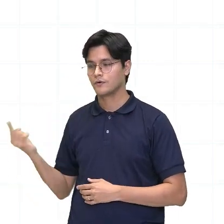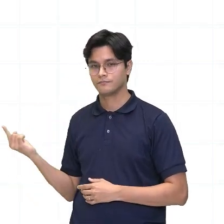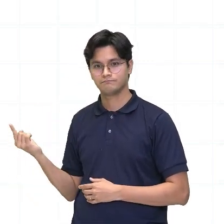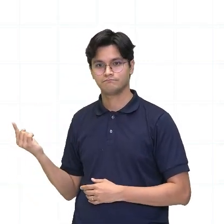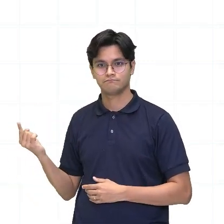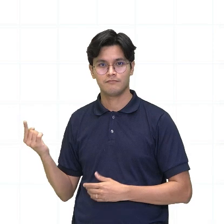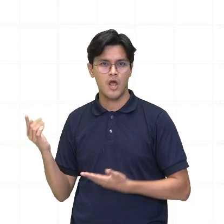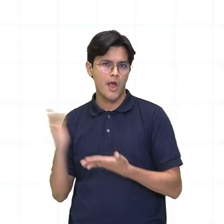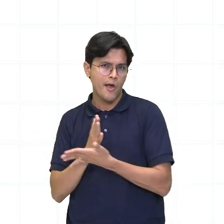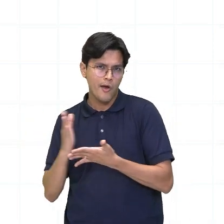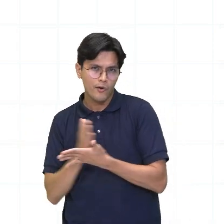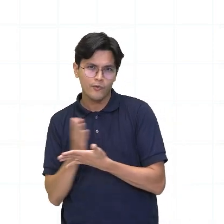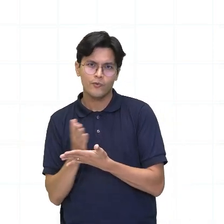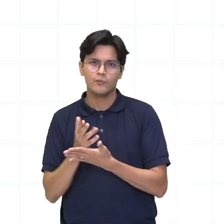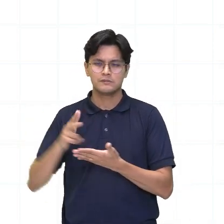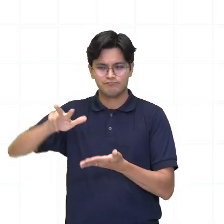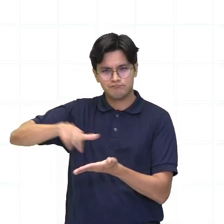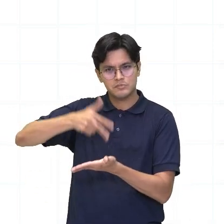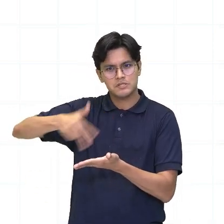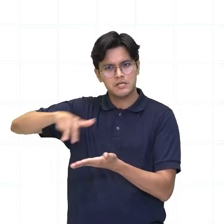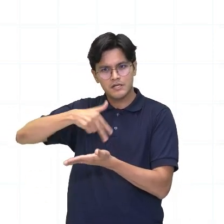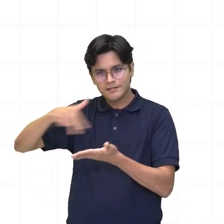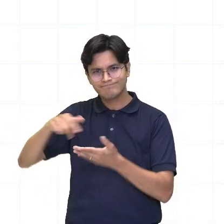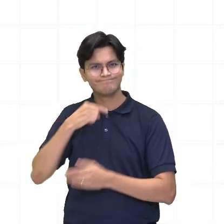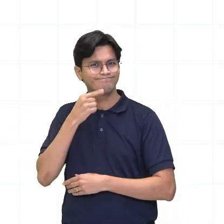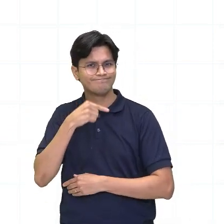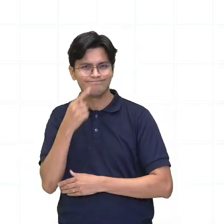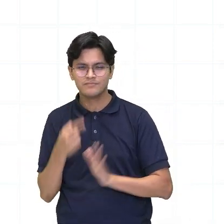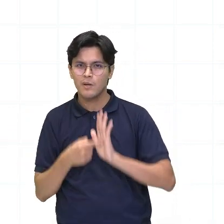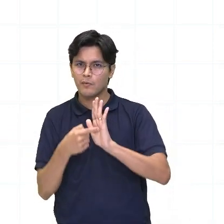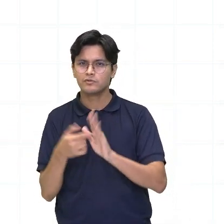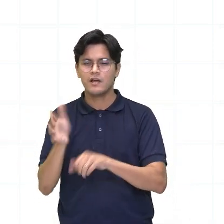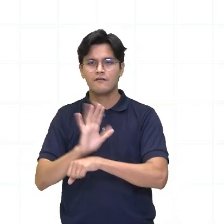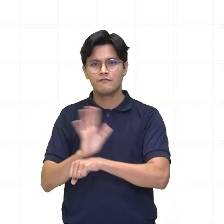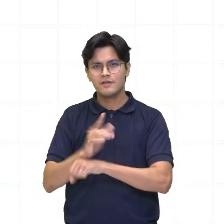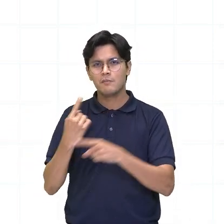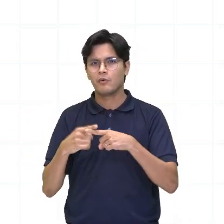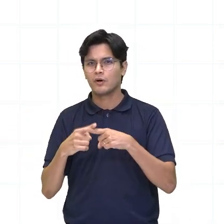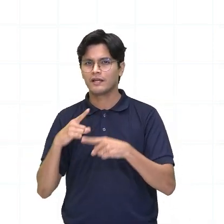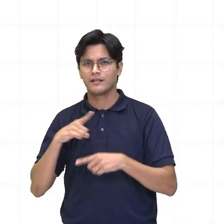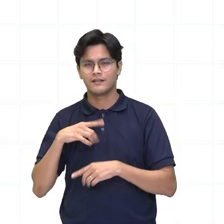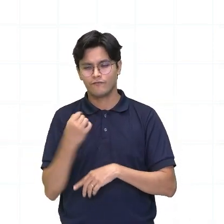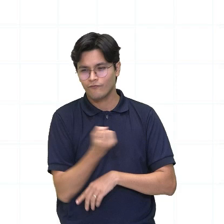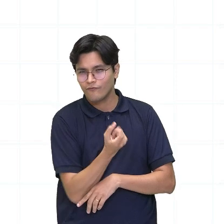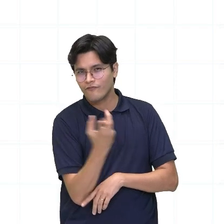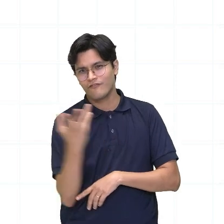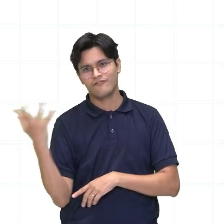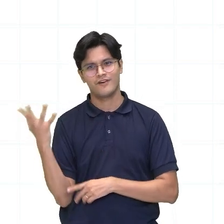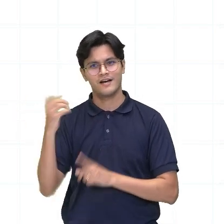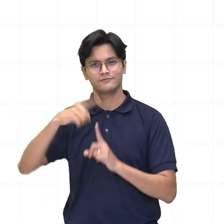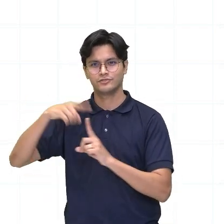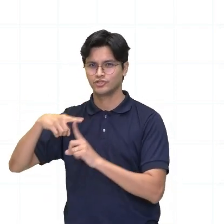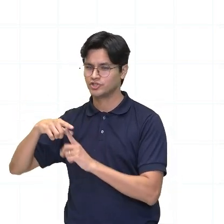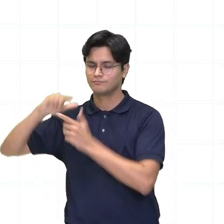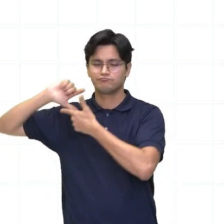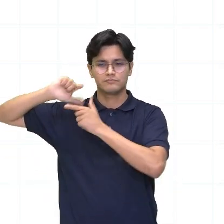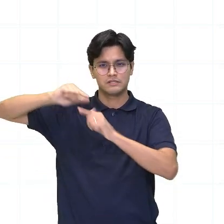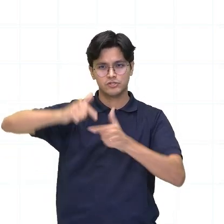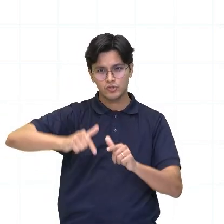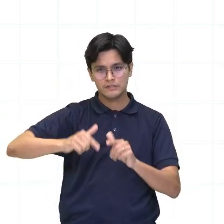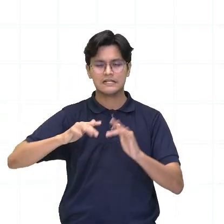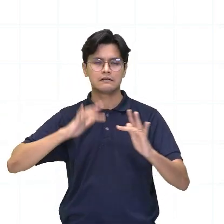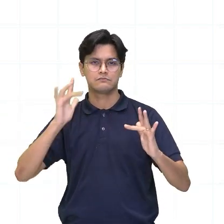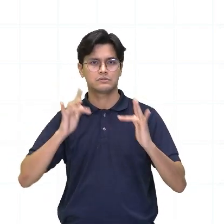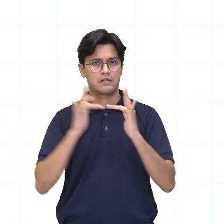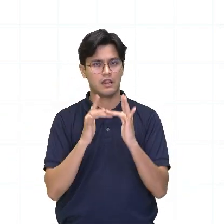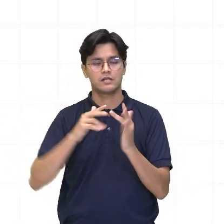mostrando vídeos, tá? Porque são muitas danças, muitos estilos tradicionais e clássicos, então nós temos que,